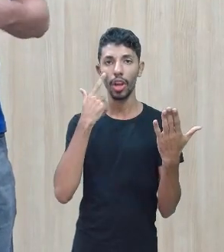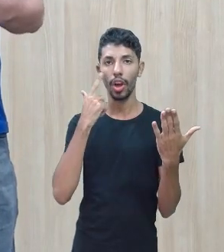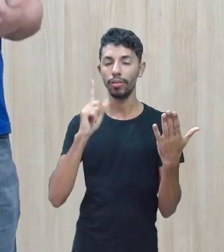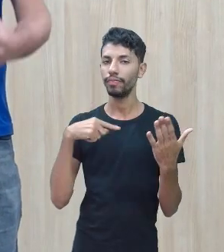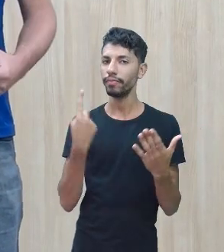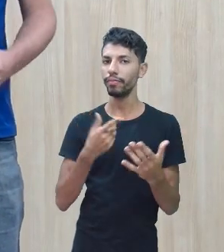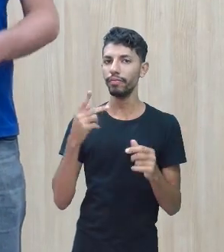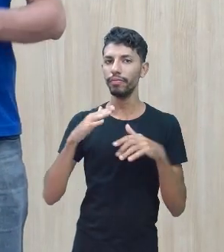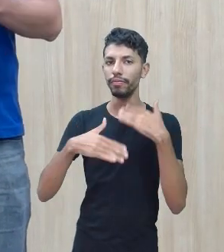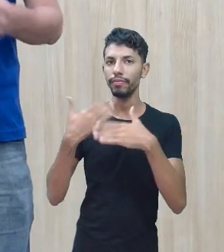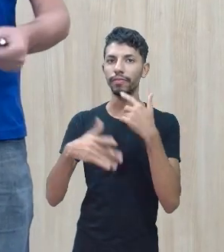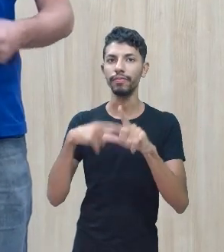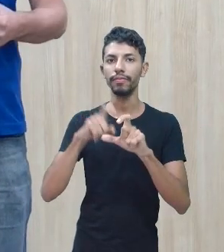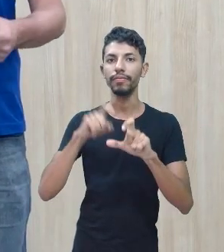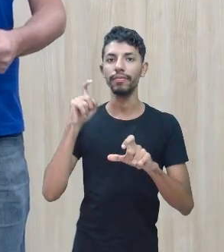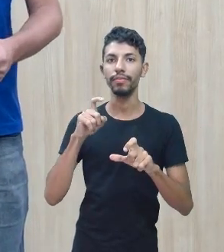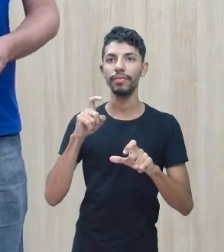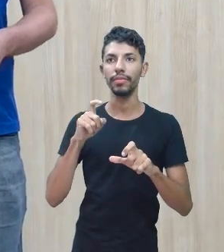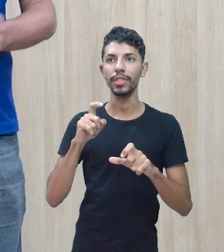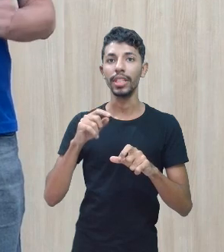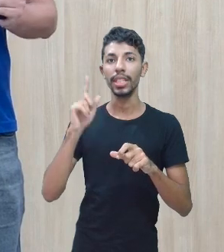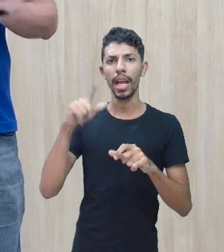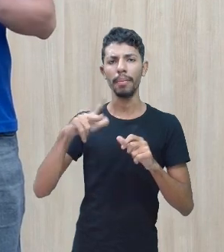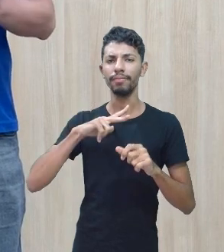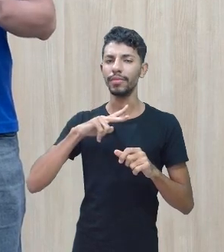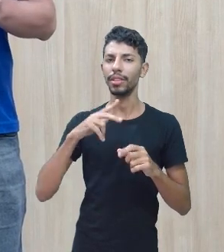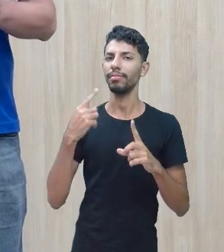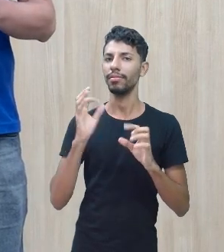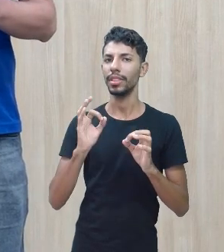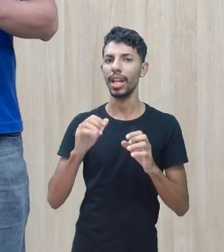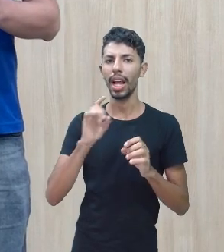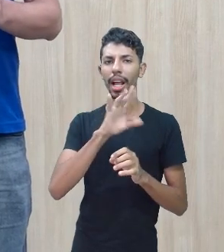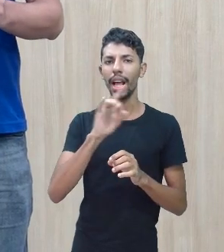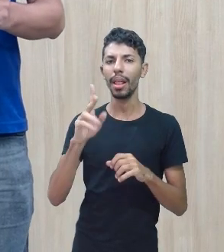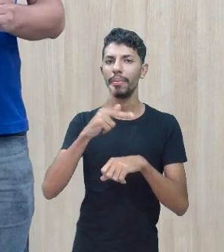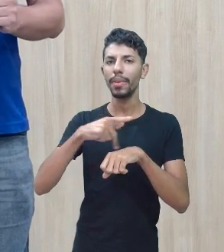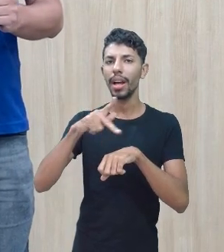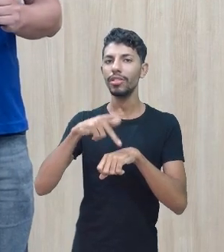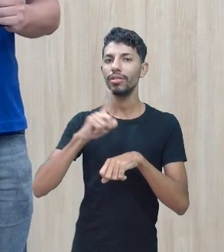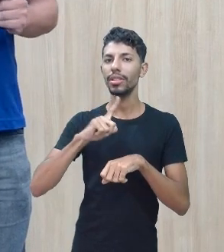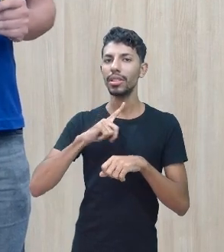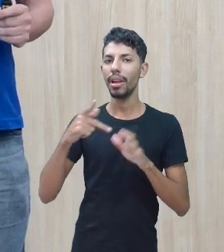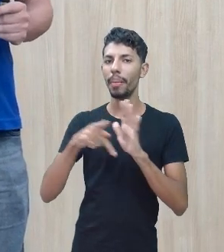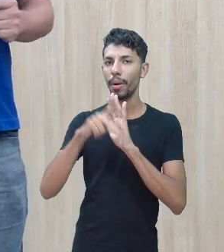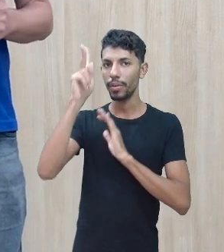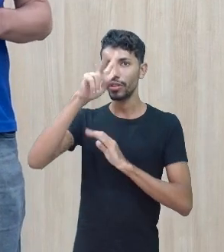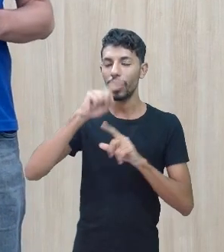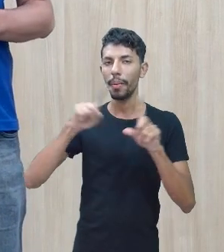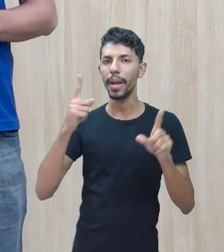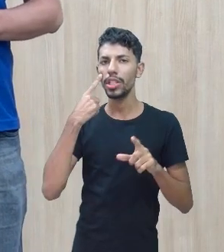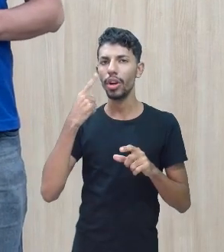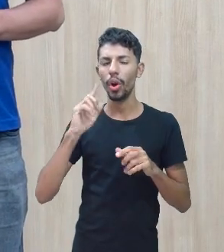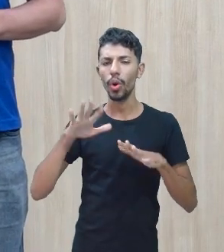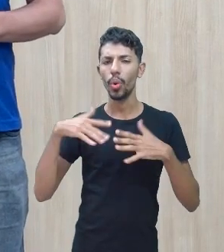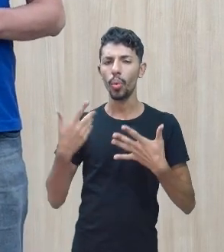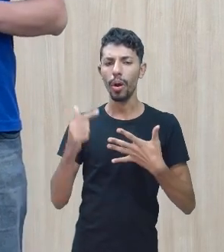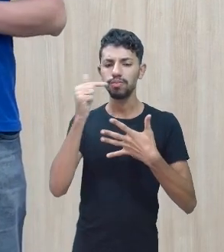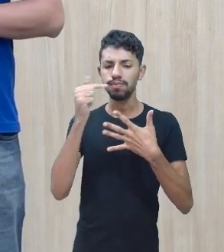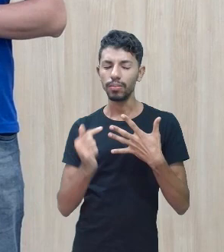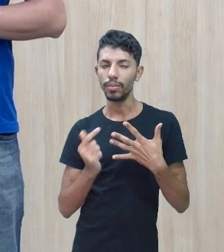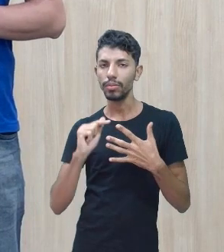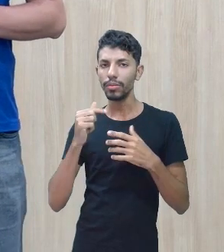obviamente foi em particular, cada país tem sua própria história, mas a gente precisa também entender em que aspecto a independência do Brasil ela